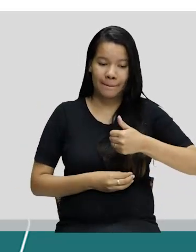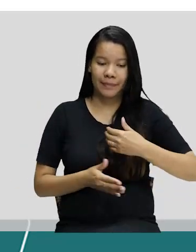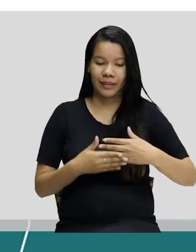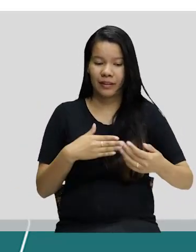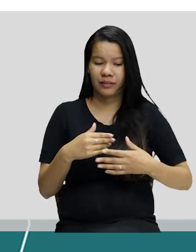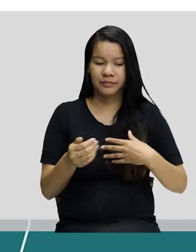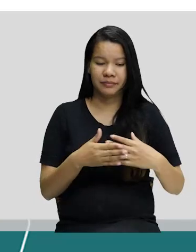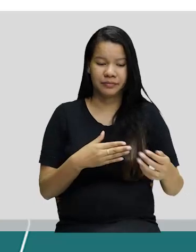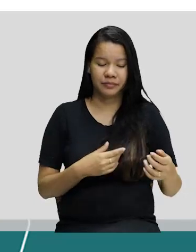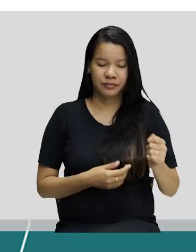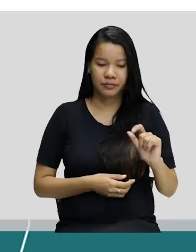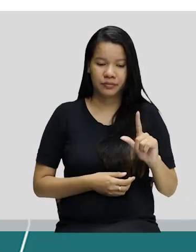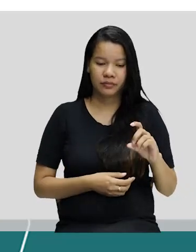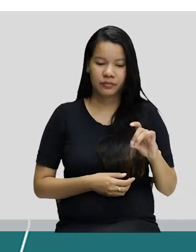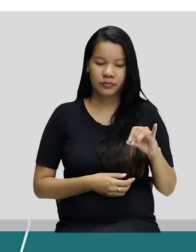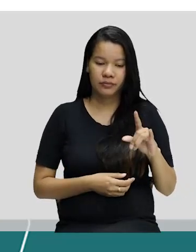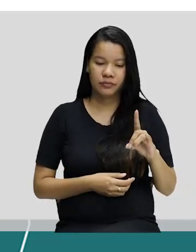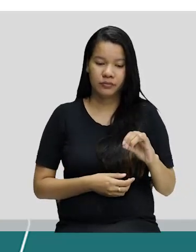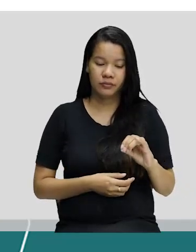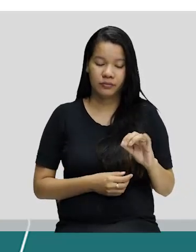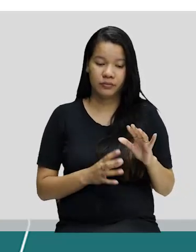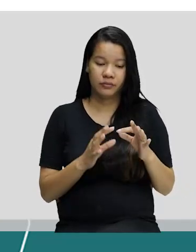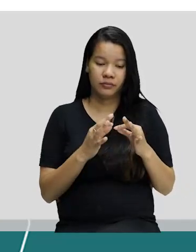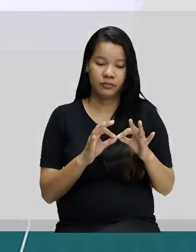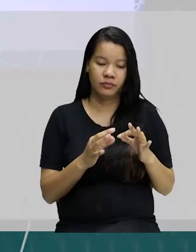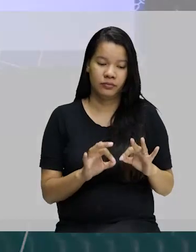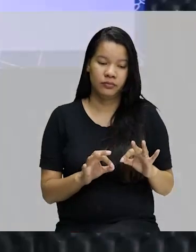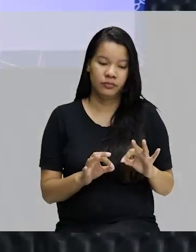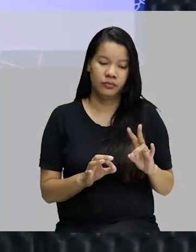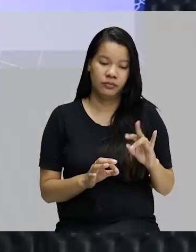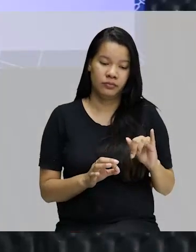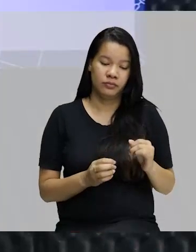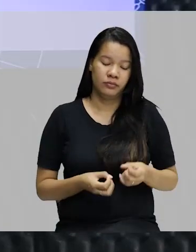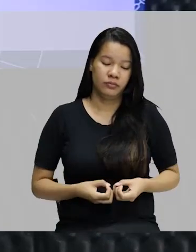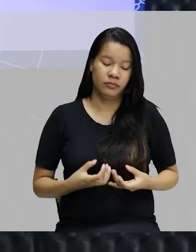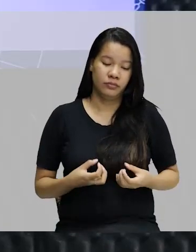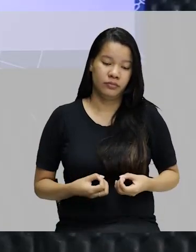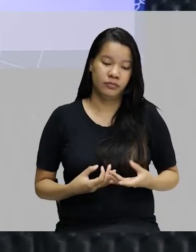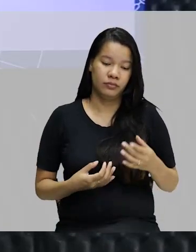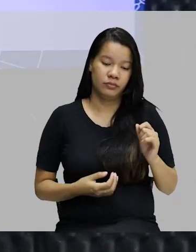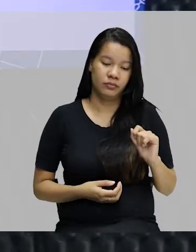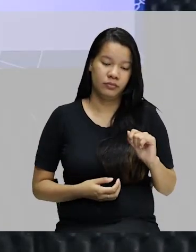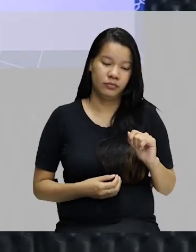outro aldeído, numa síntese de Grignard, ele vai gerar um álcool